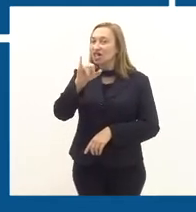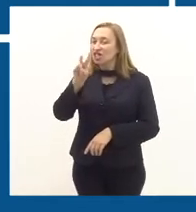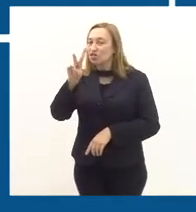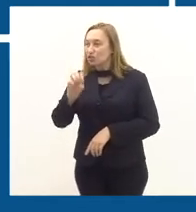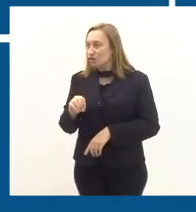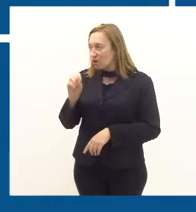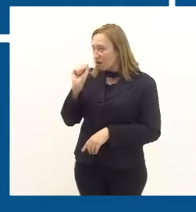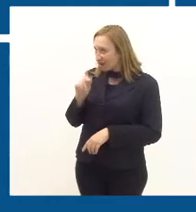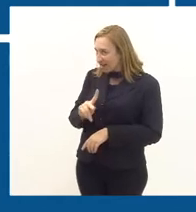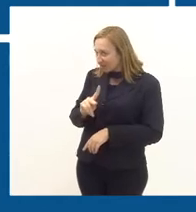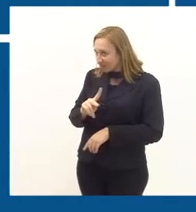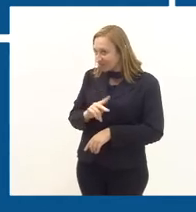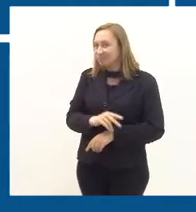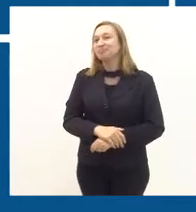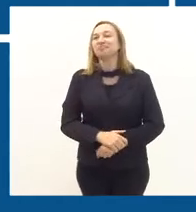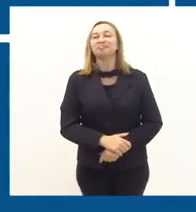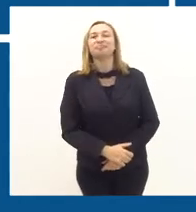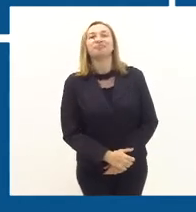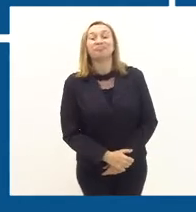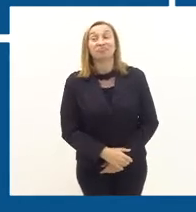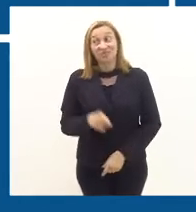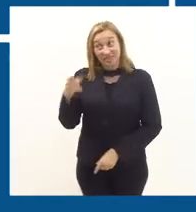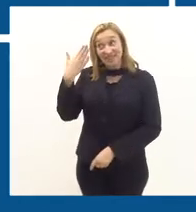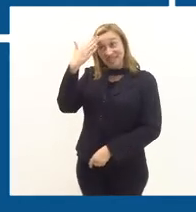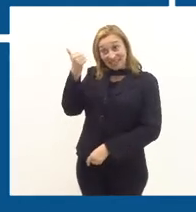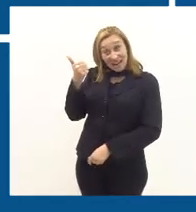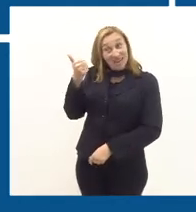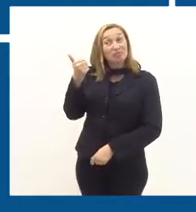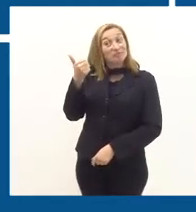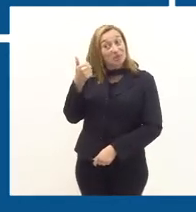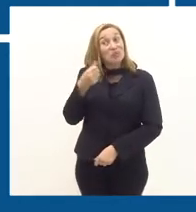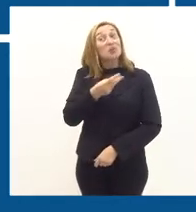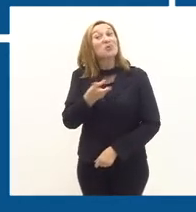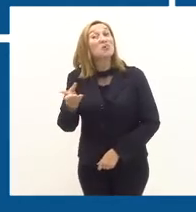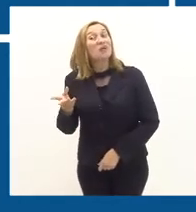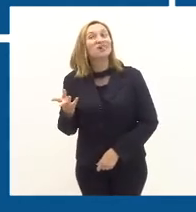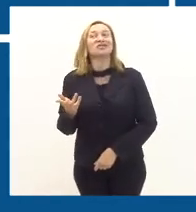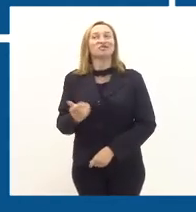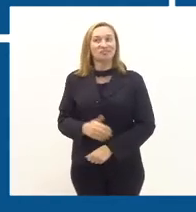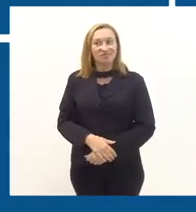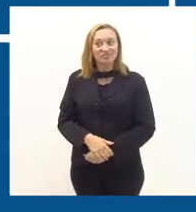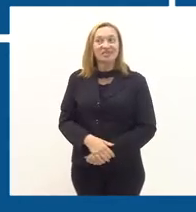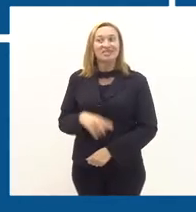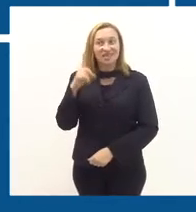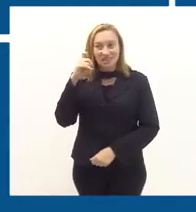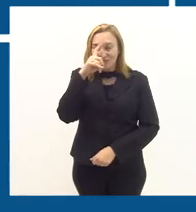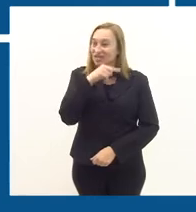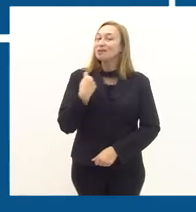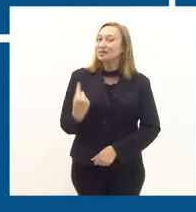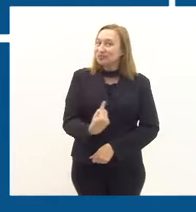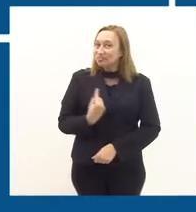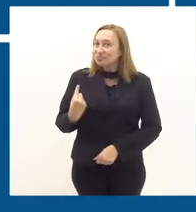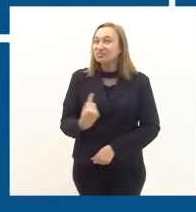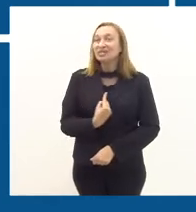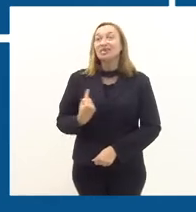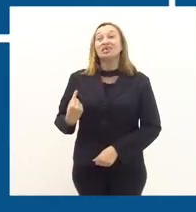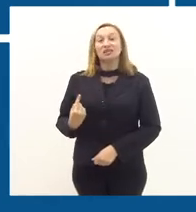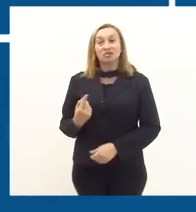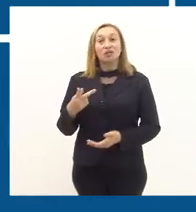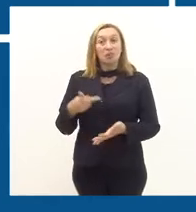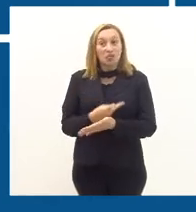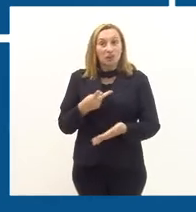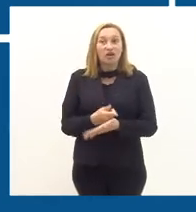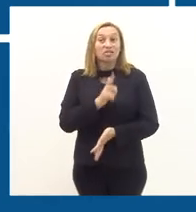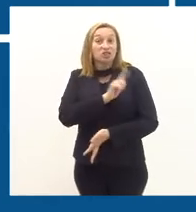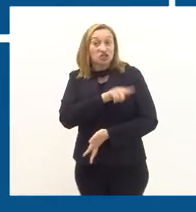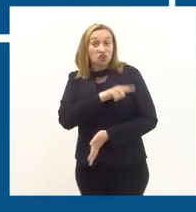Você sabe o quanto isso saiu caro para todos nós. Foi um grande erro de gestão,